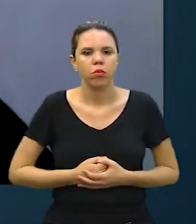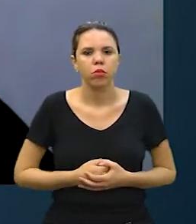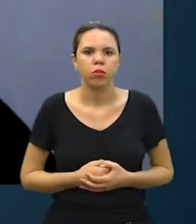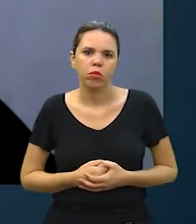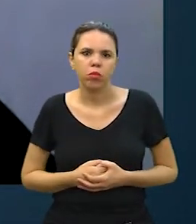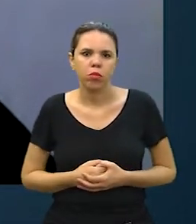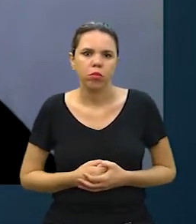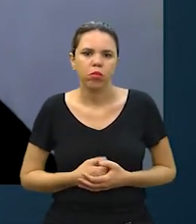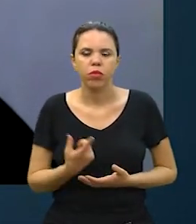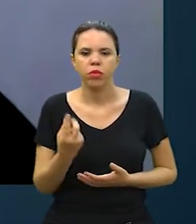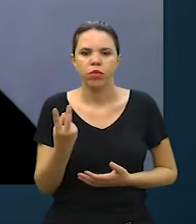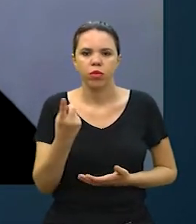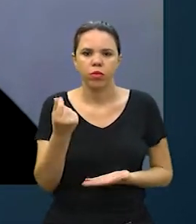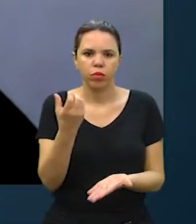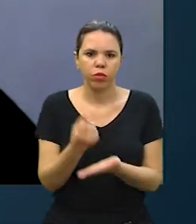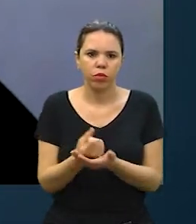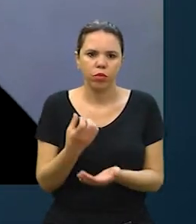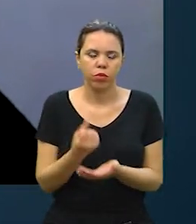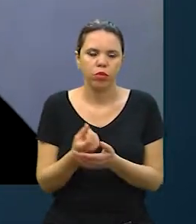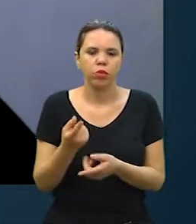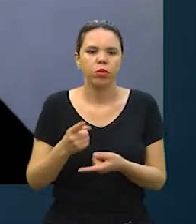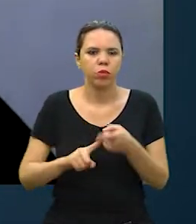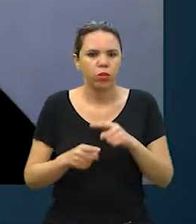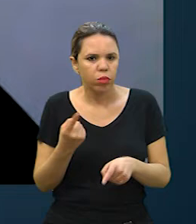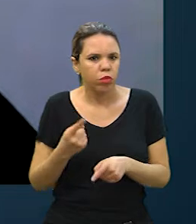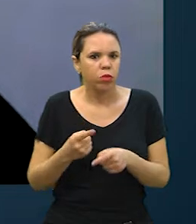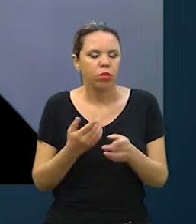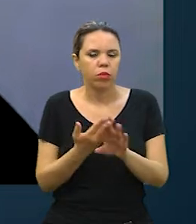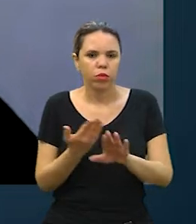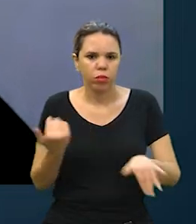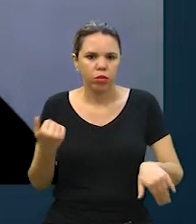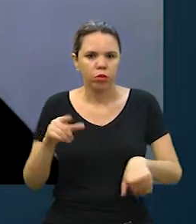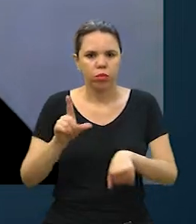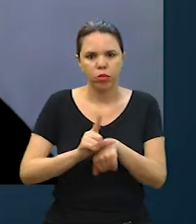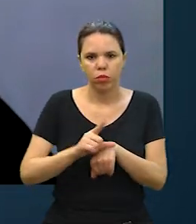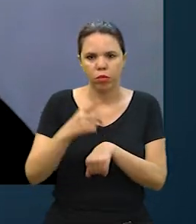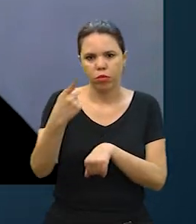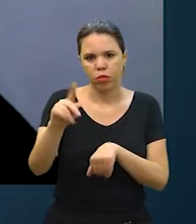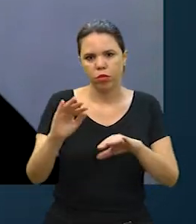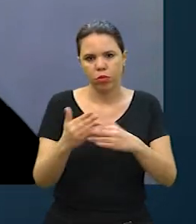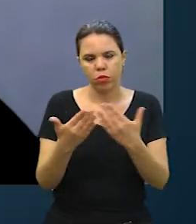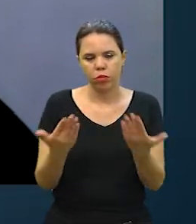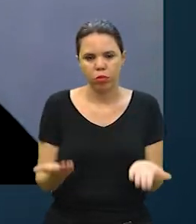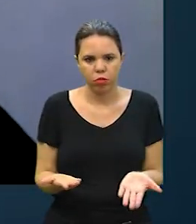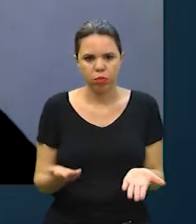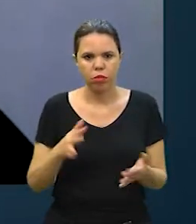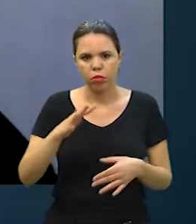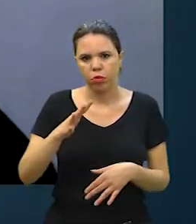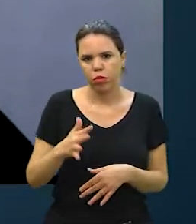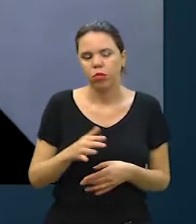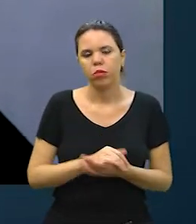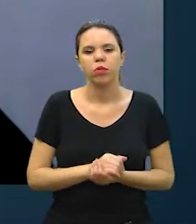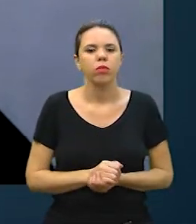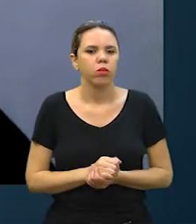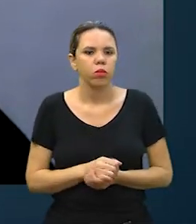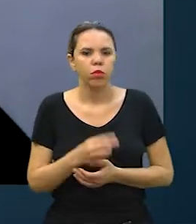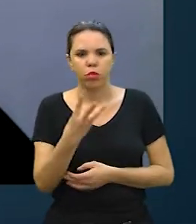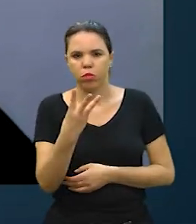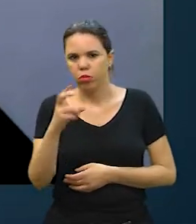ele cobra uma taxinha de acordo com a distância da loja para o seu bairro. Então, em média, custa aí mais ou